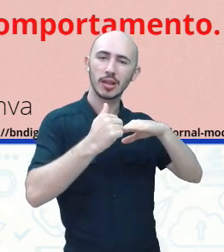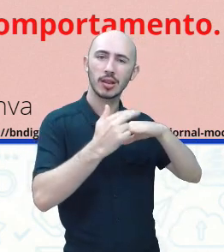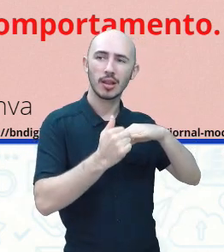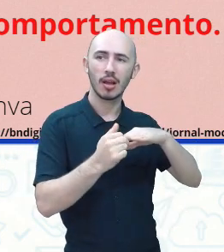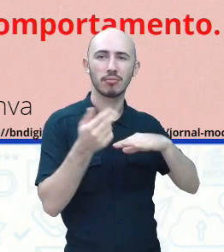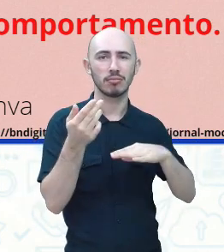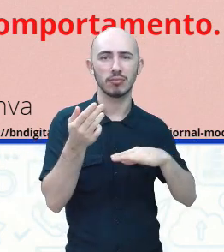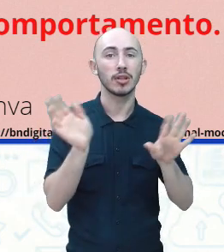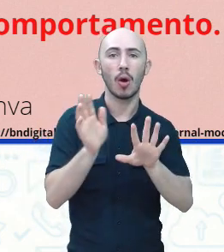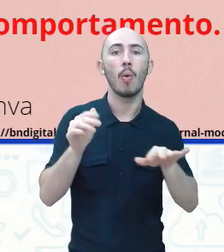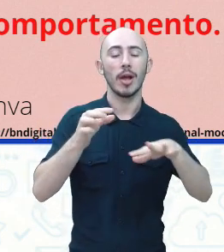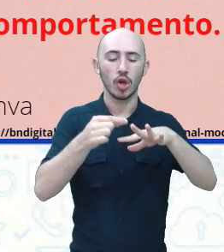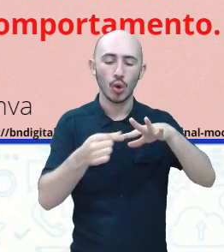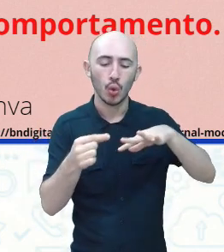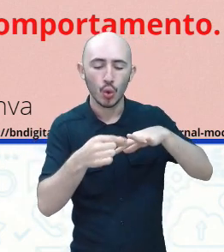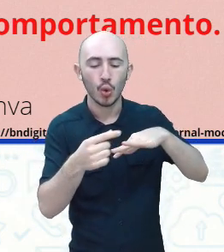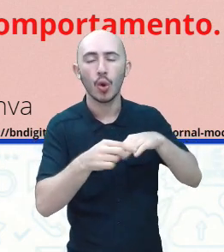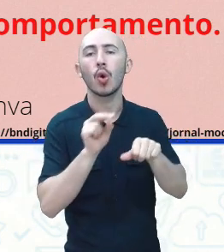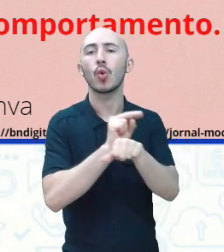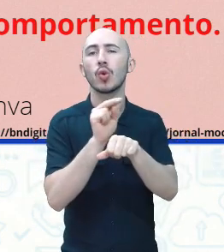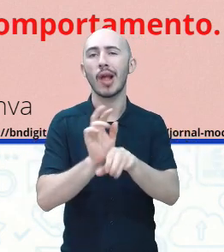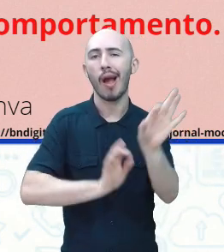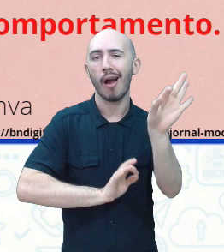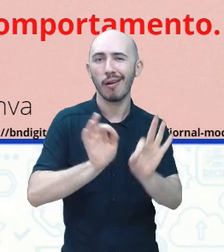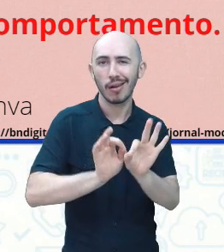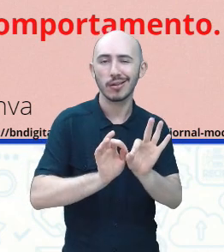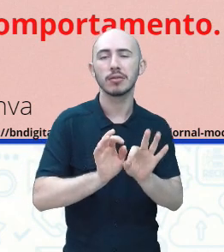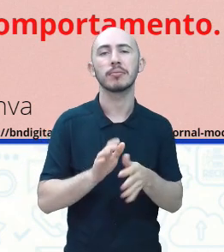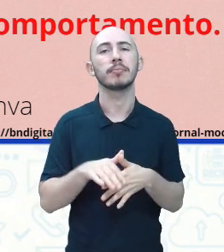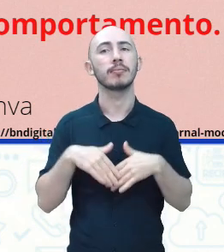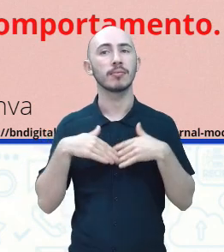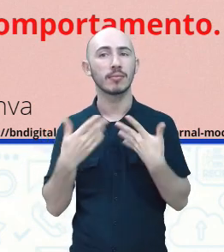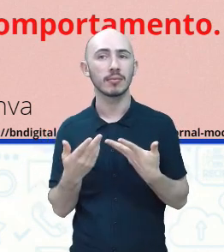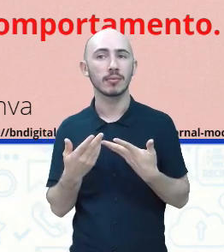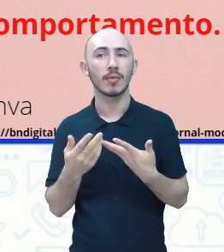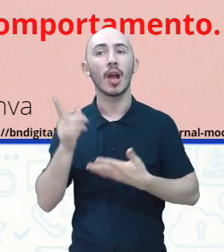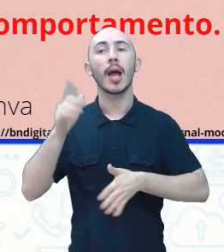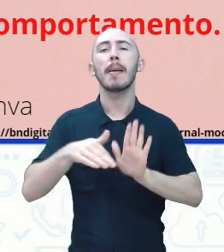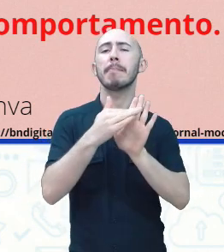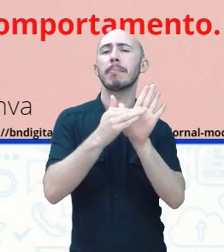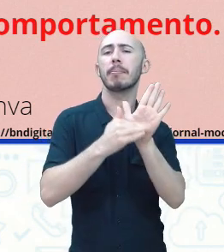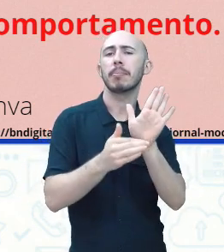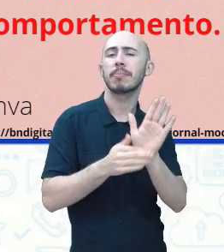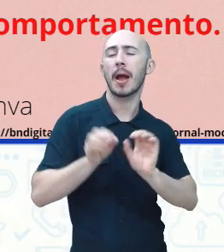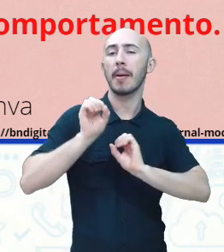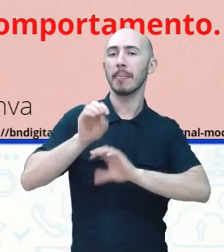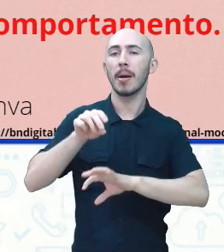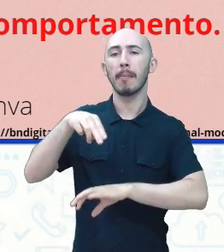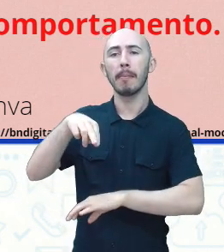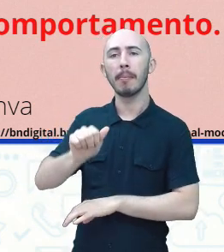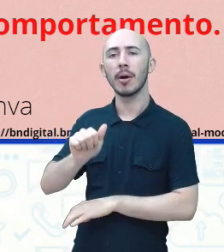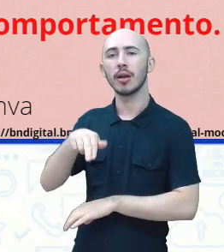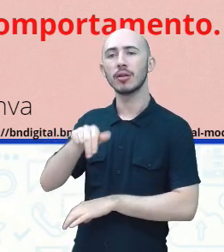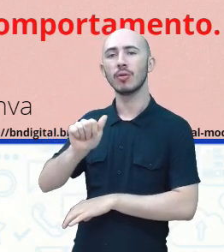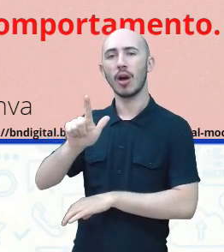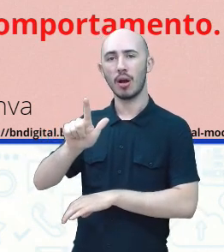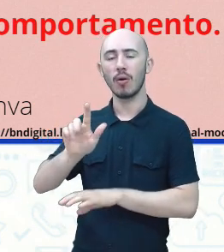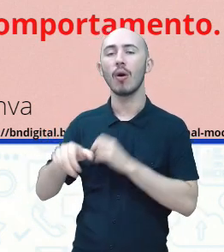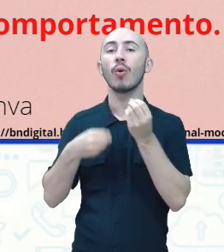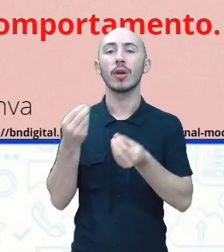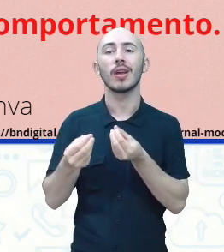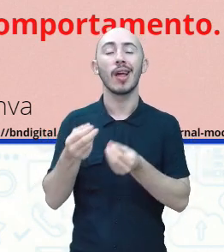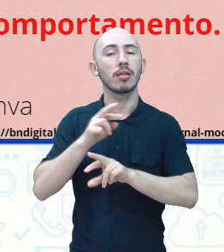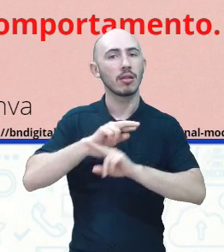pintadas nesse caso, mas sempre arrumadas, sempre limpas. Então, é um manual diferente dos manuais que a gente viu